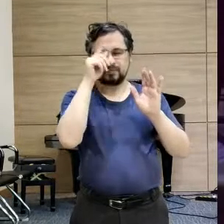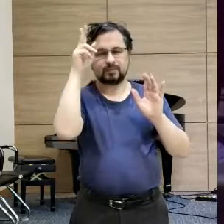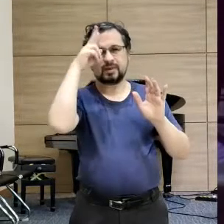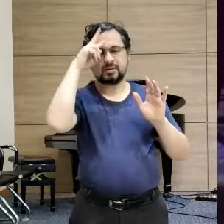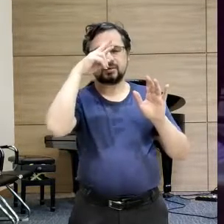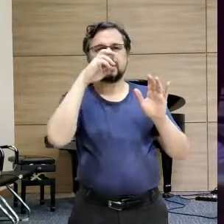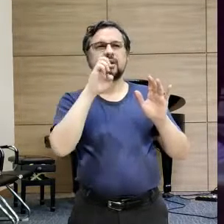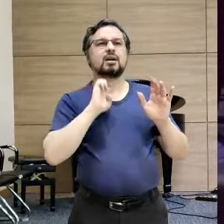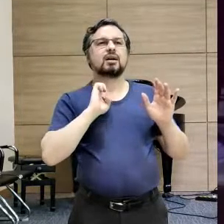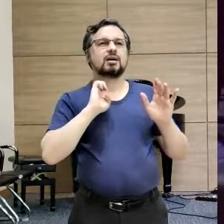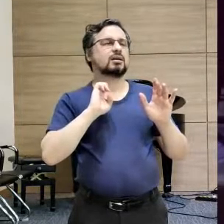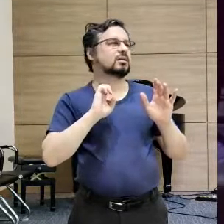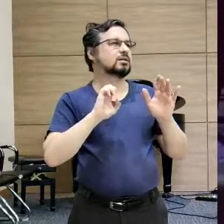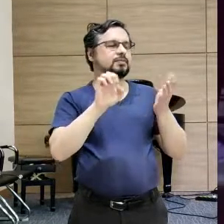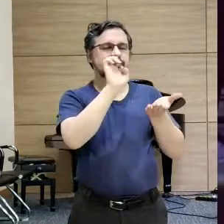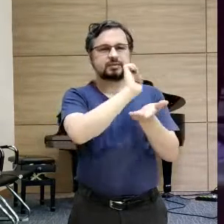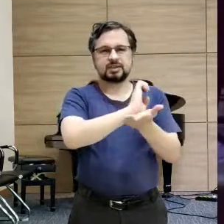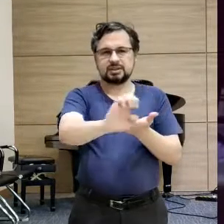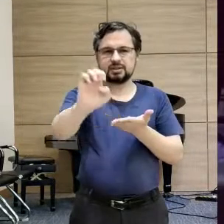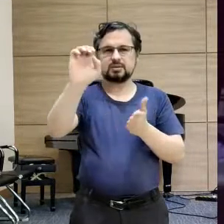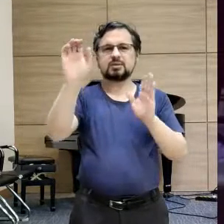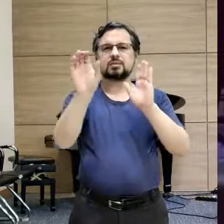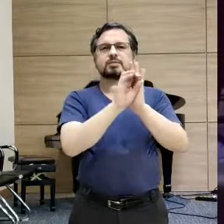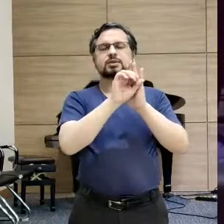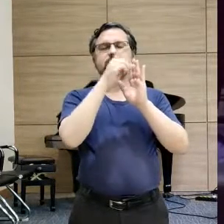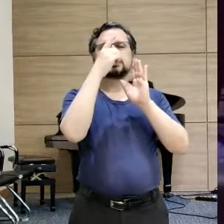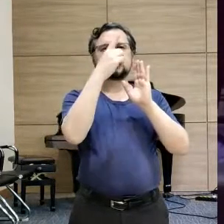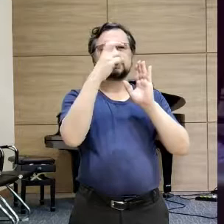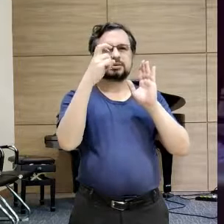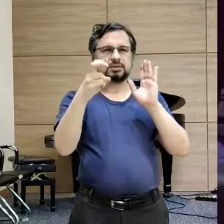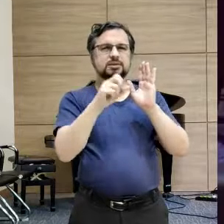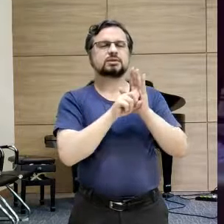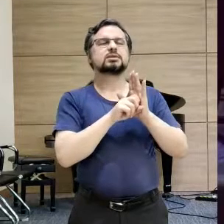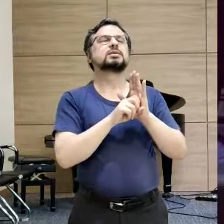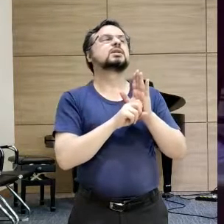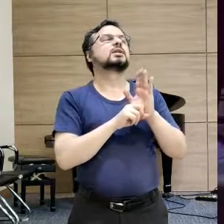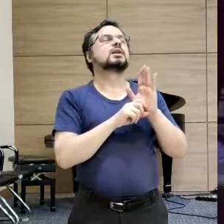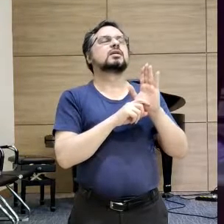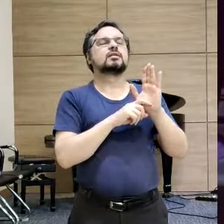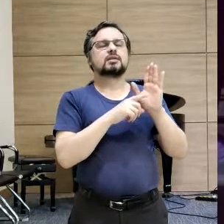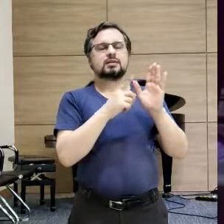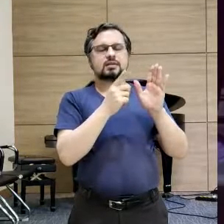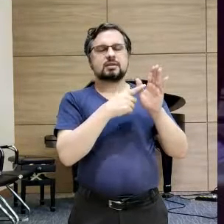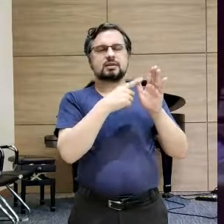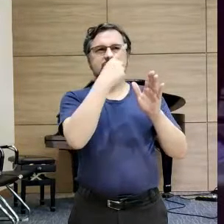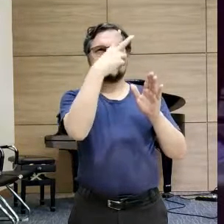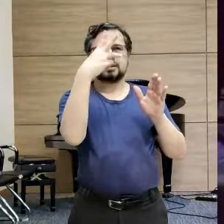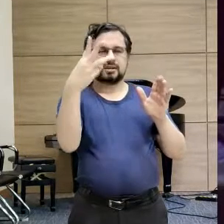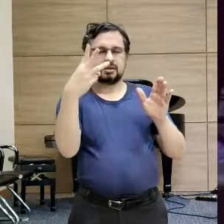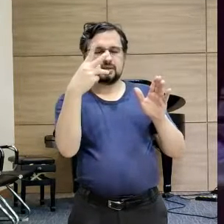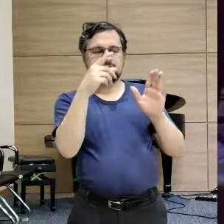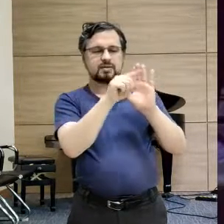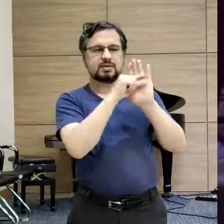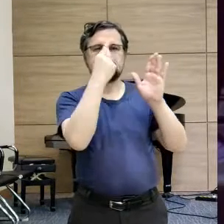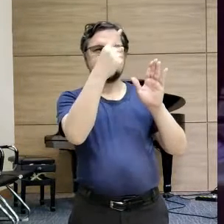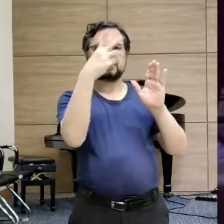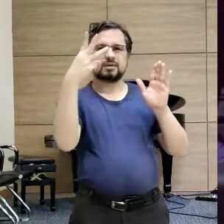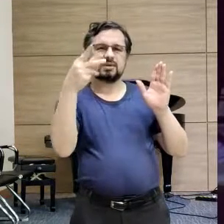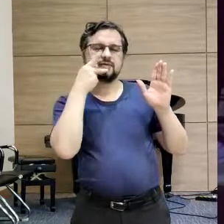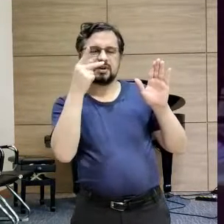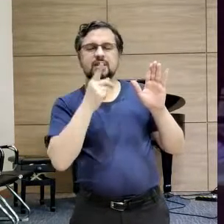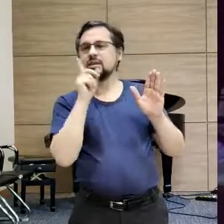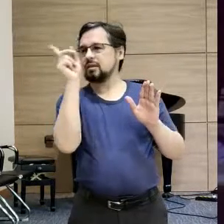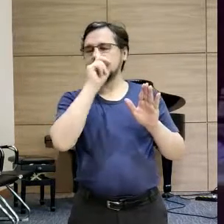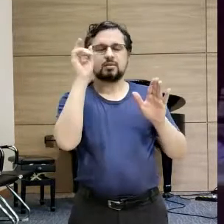versículo 13, versículo 14 e versículo 17. Versículo 13 diz, não